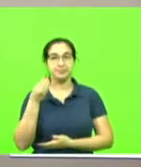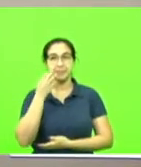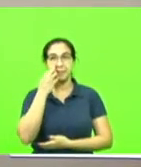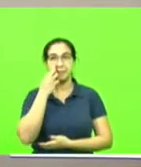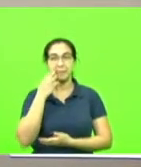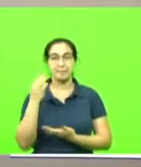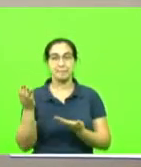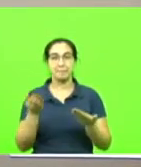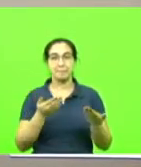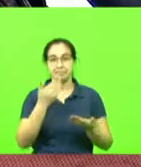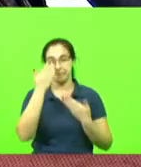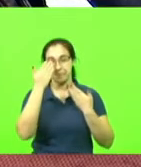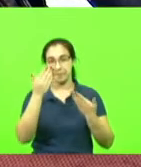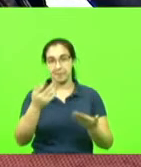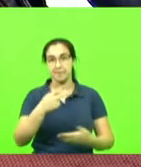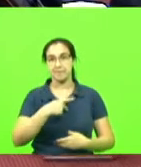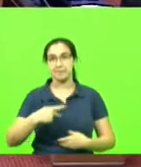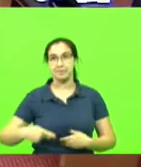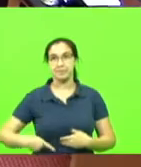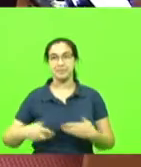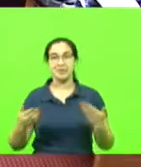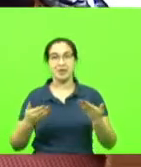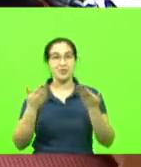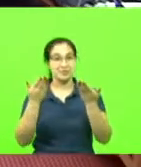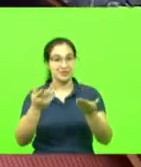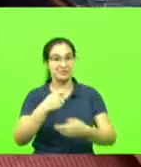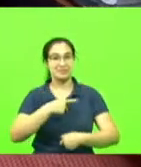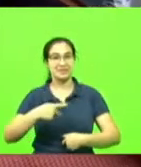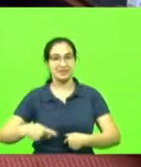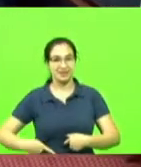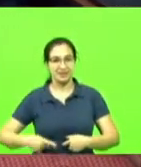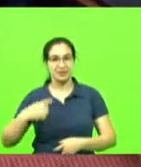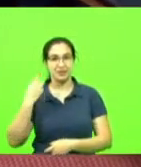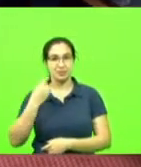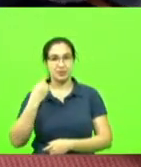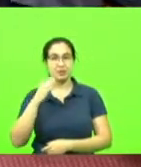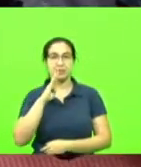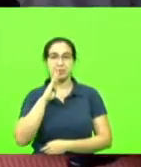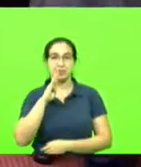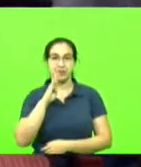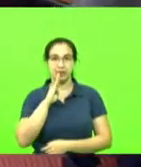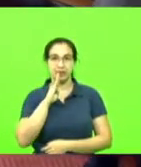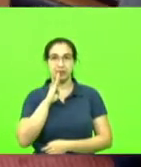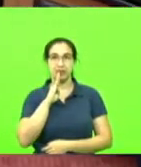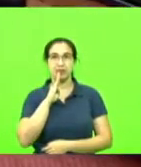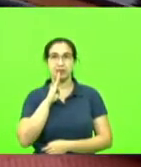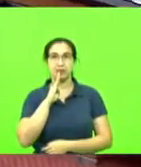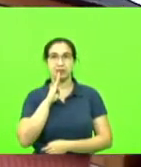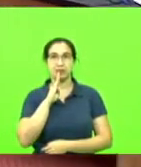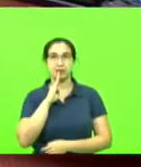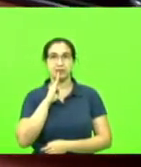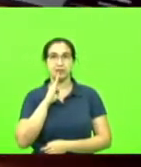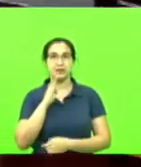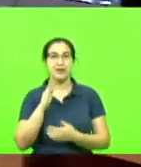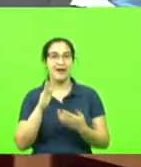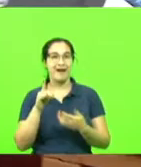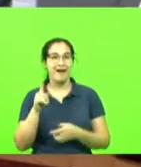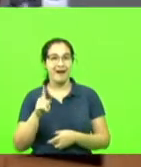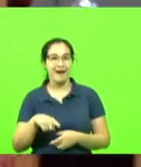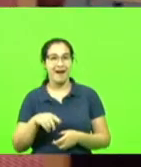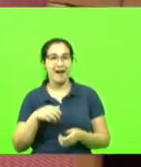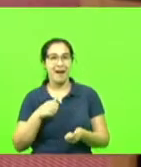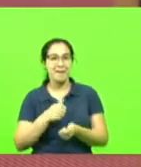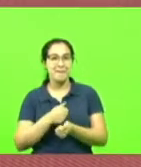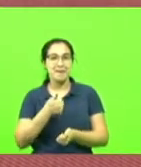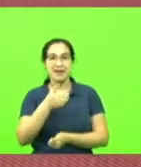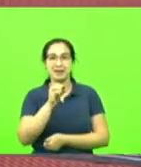Obrigado, presidente. Agora, não em exercício, né, presidente, deputado Nilson Berlanda, mesmo que seja numa corrida de 100 metros, né?